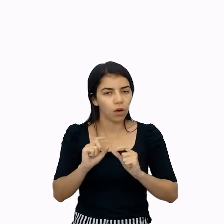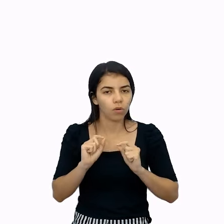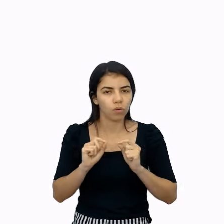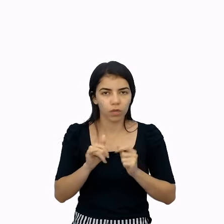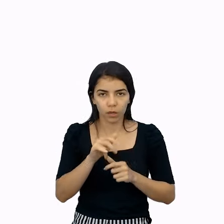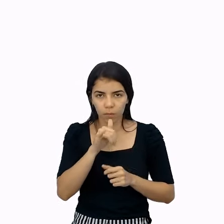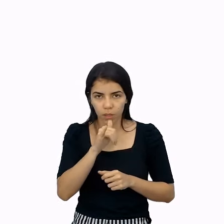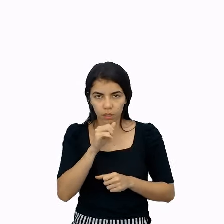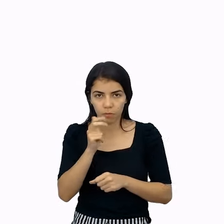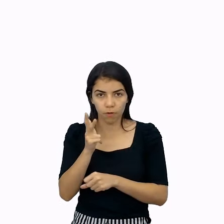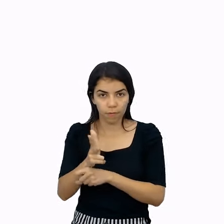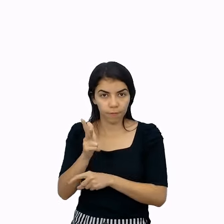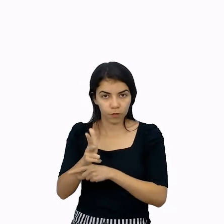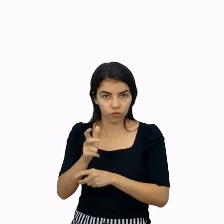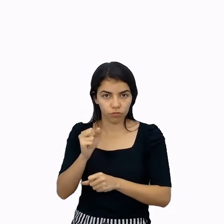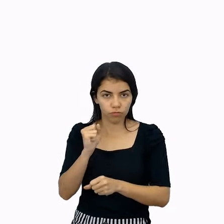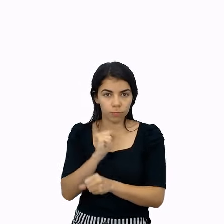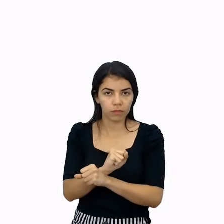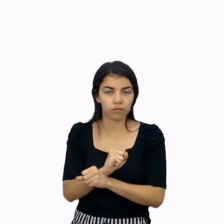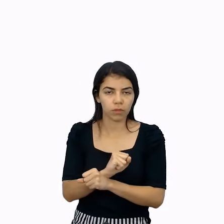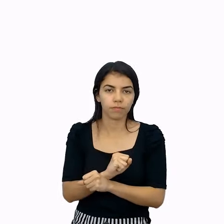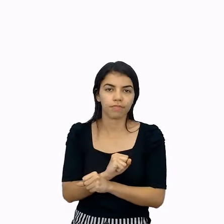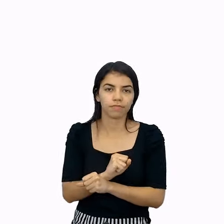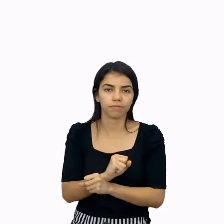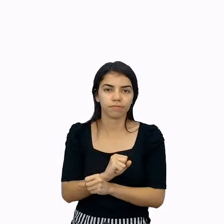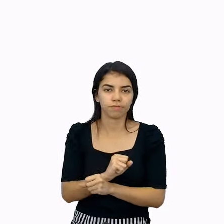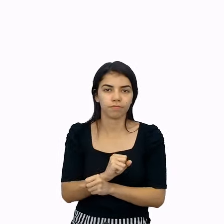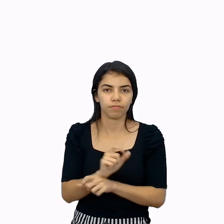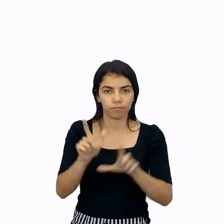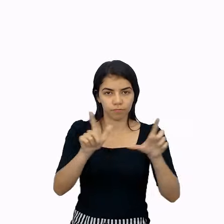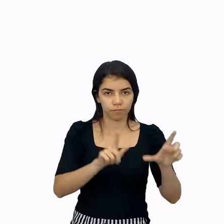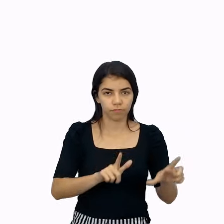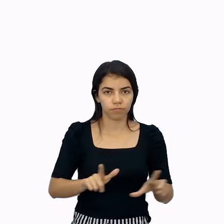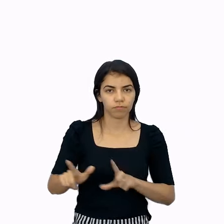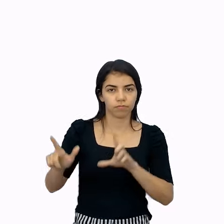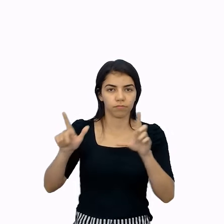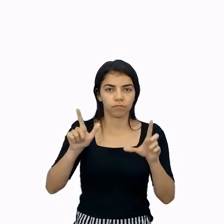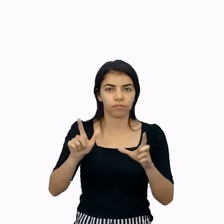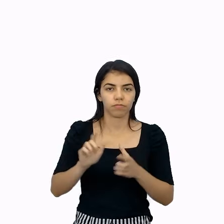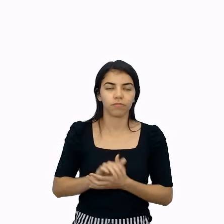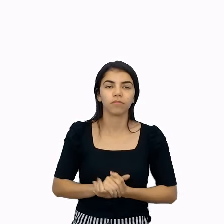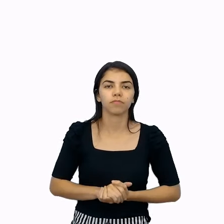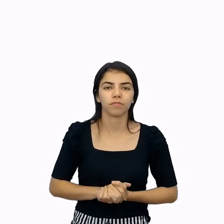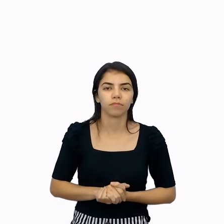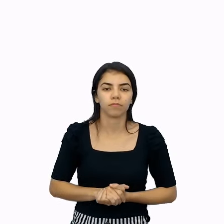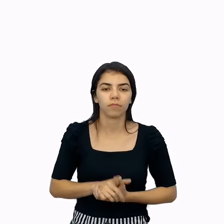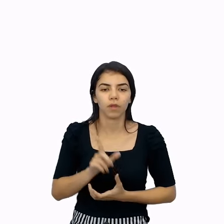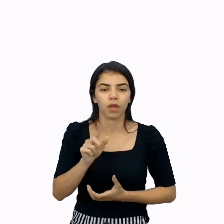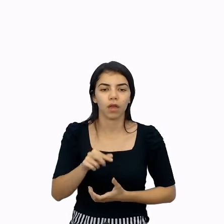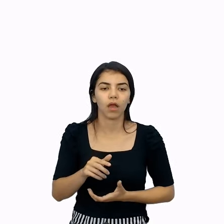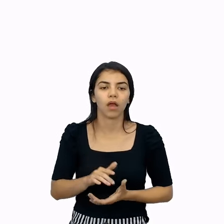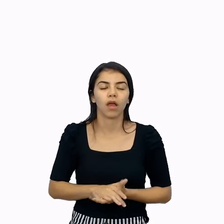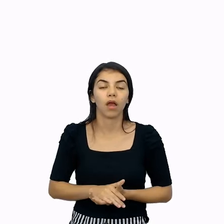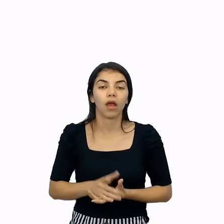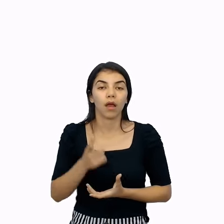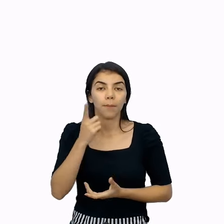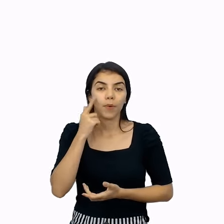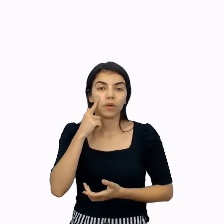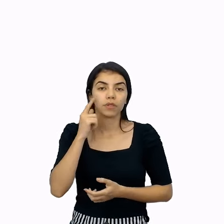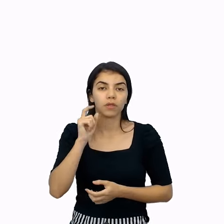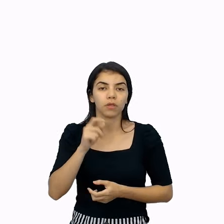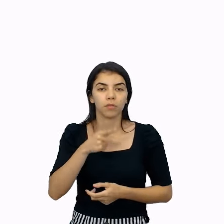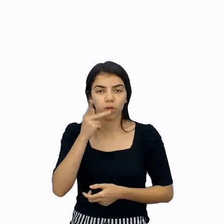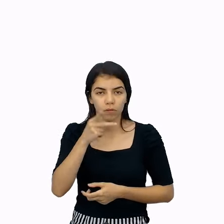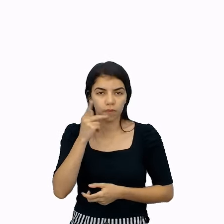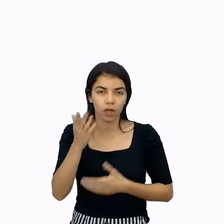pausar o vídeo. Poderia mudar a tela, por favor, para o segundo momento, mostrando aqui um pouquinho para eu possa falar